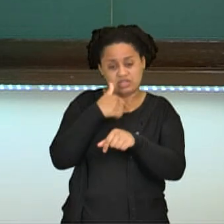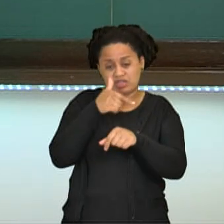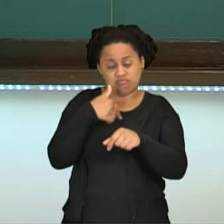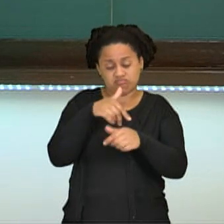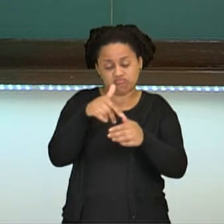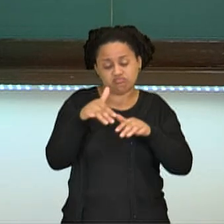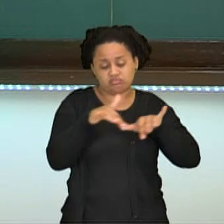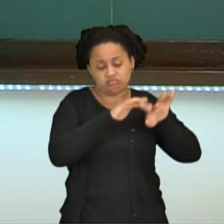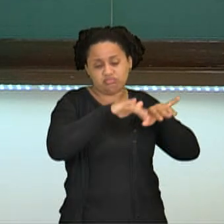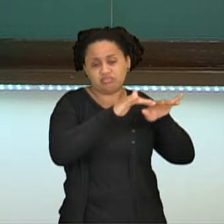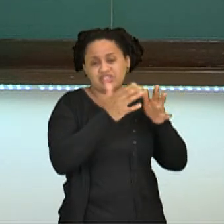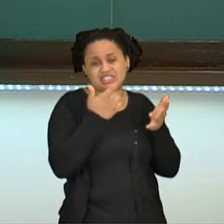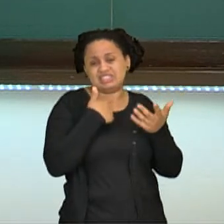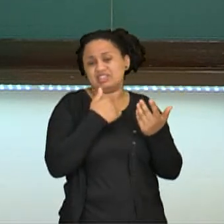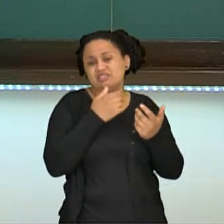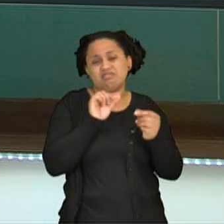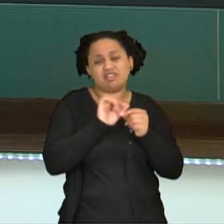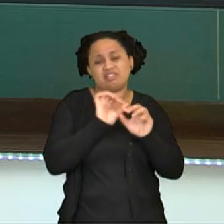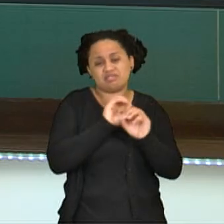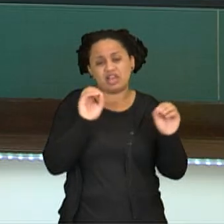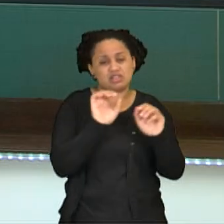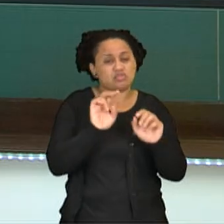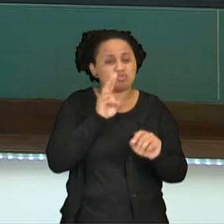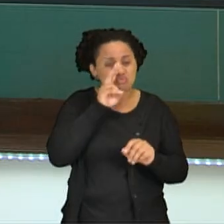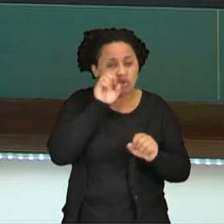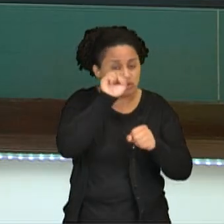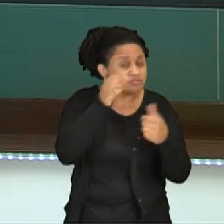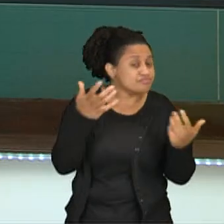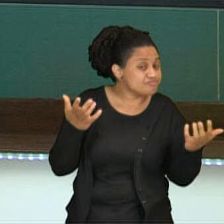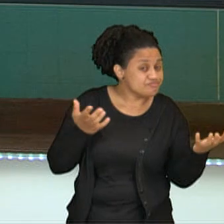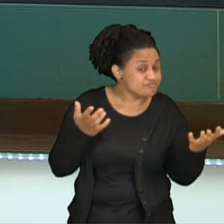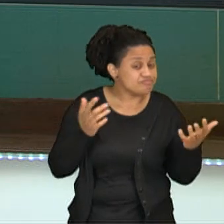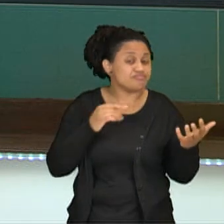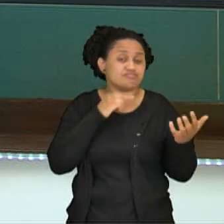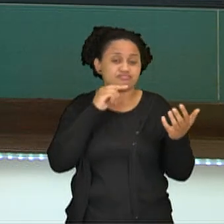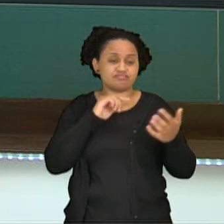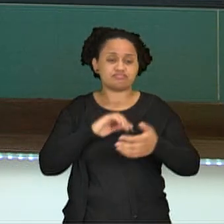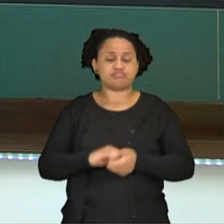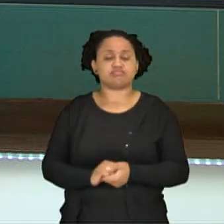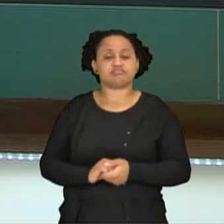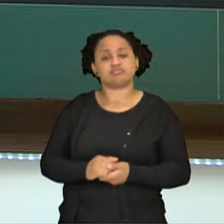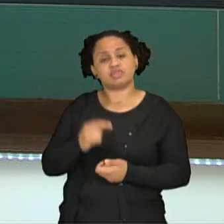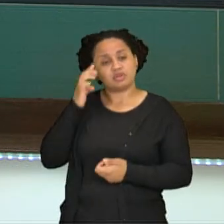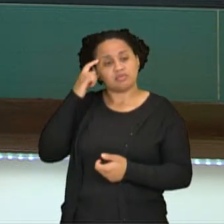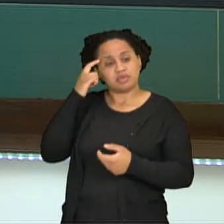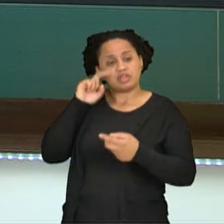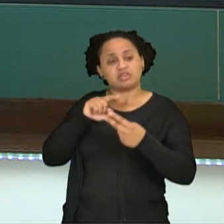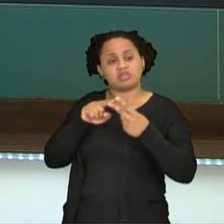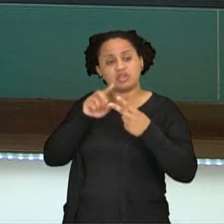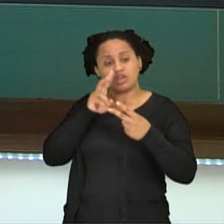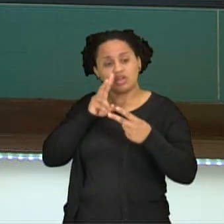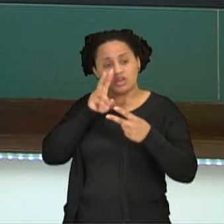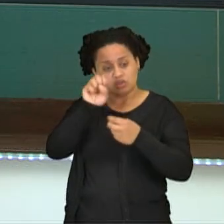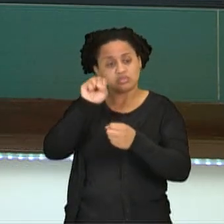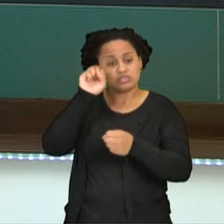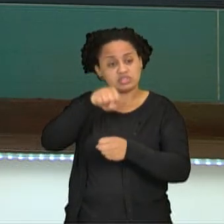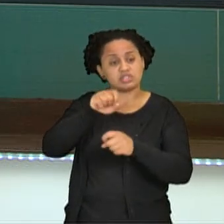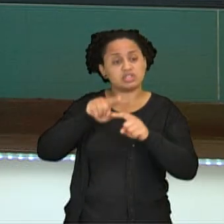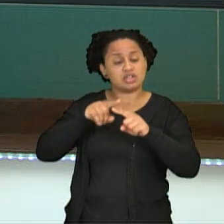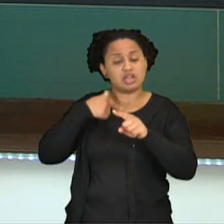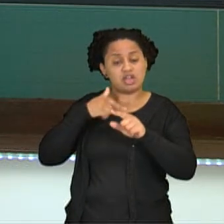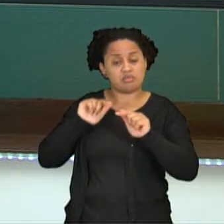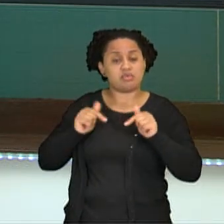força? Então, pense bem, a força sim, ela é um agente que provoca o